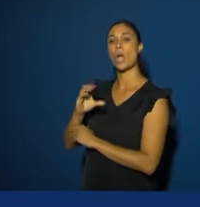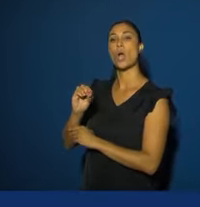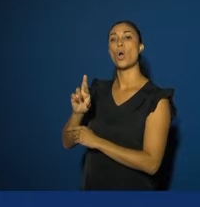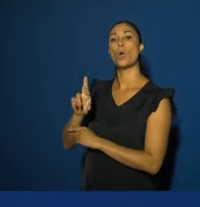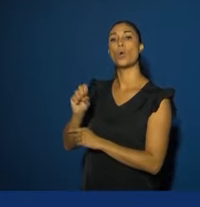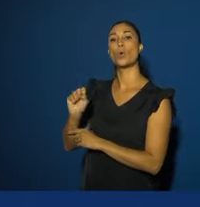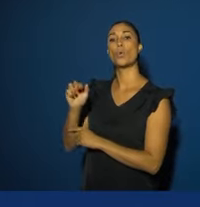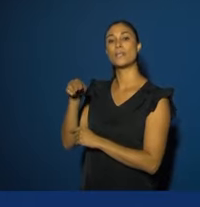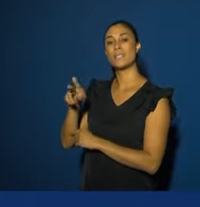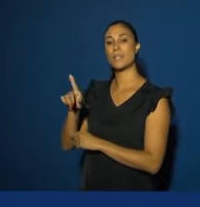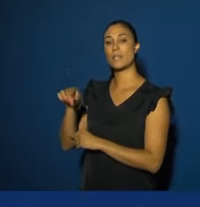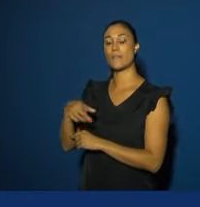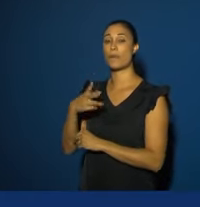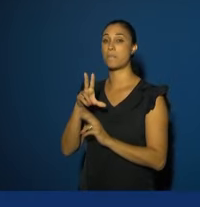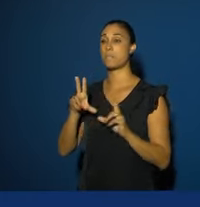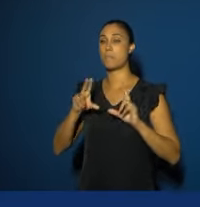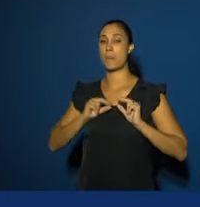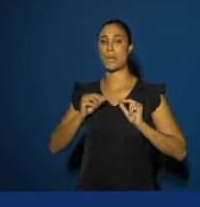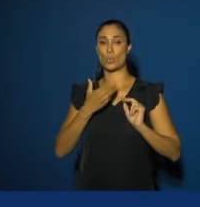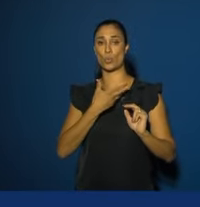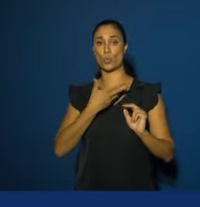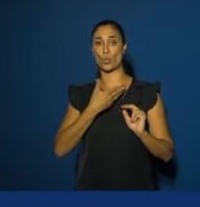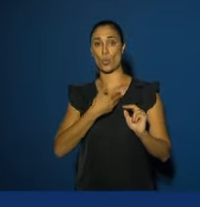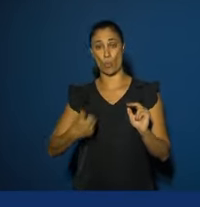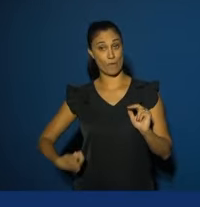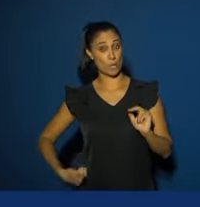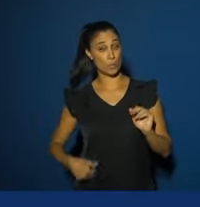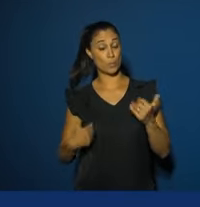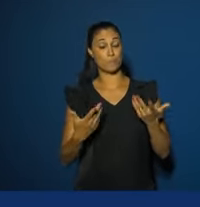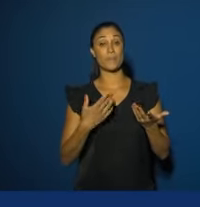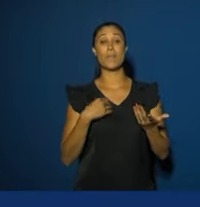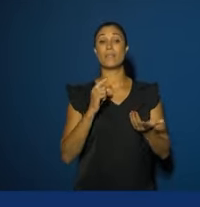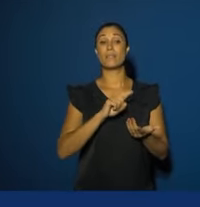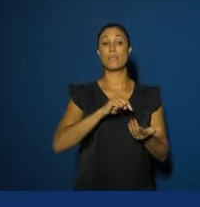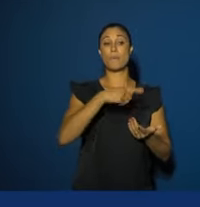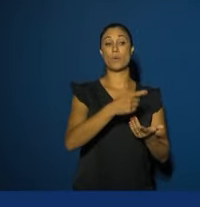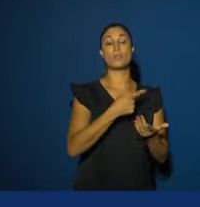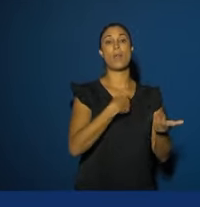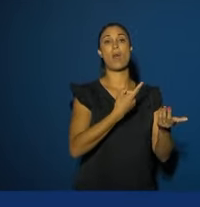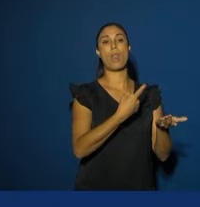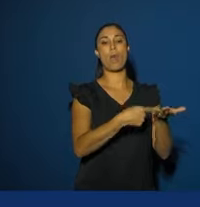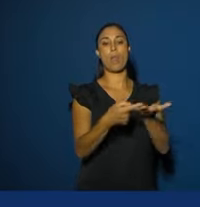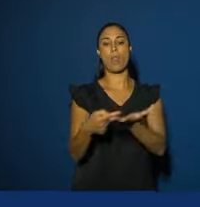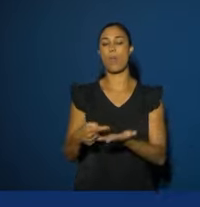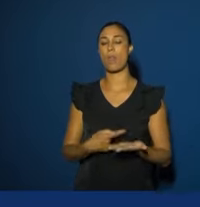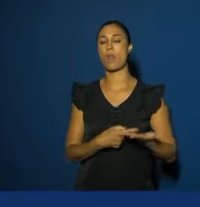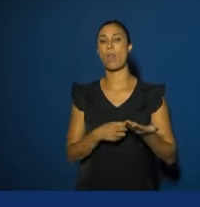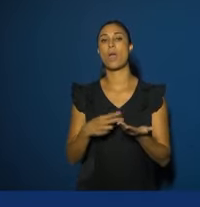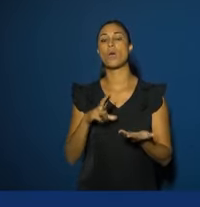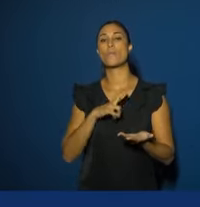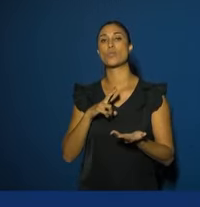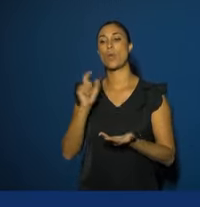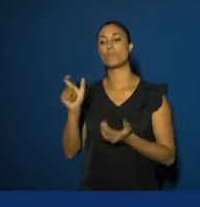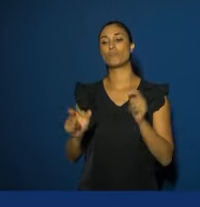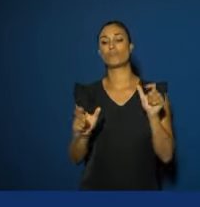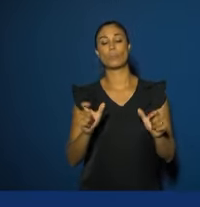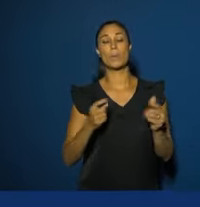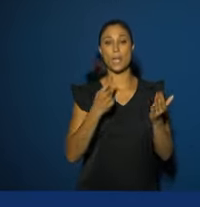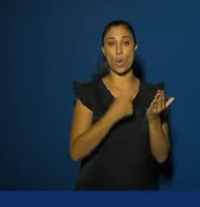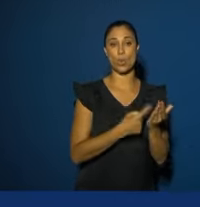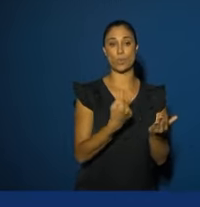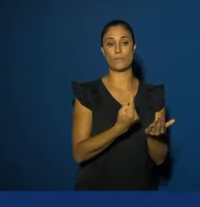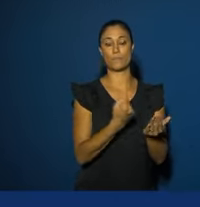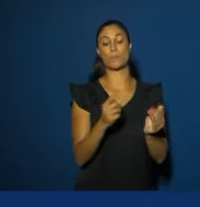foi muito mérito do governador e depois você tem a negociação individual com cada um dos Municípios seja PR os acordos